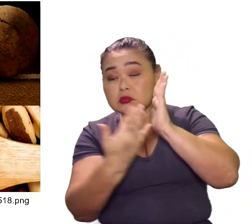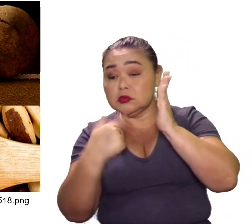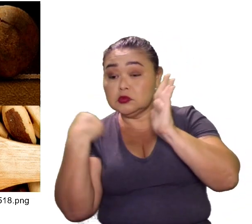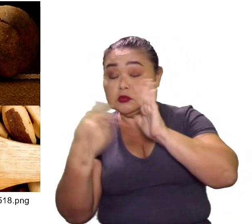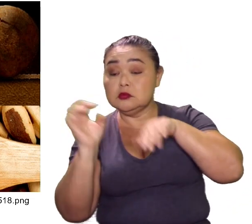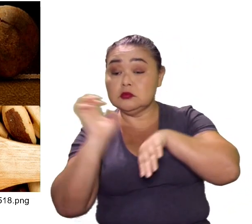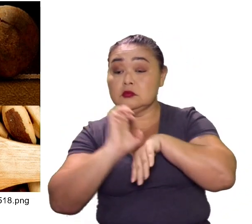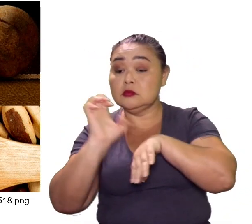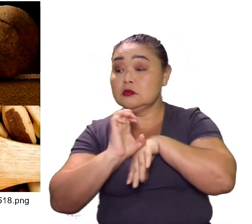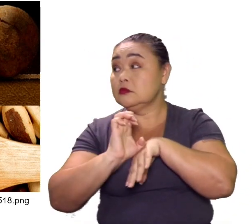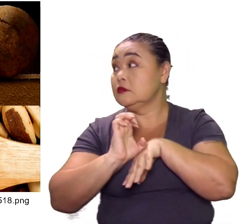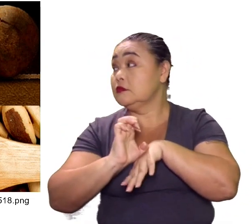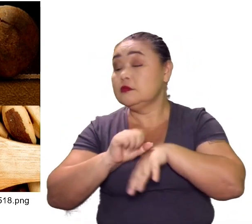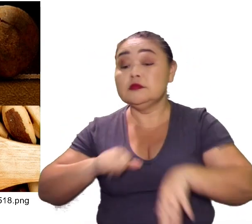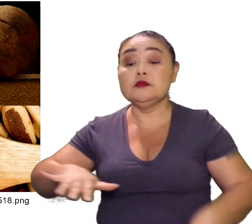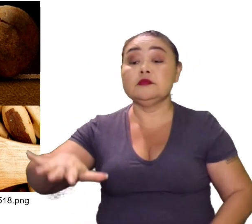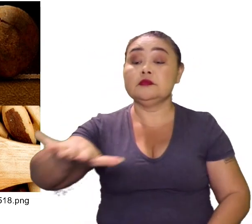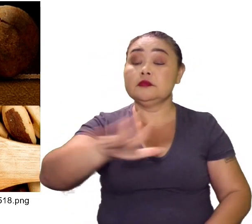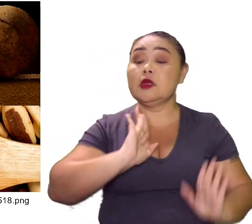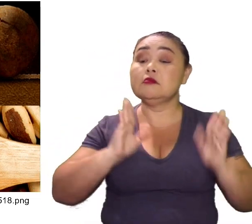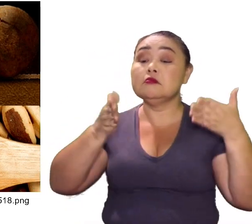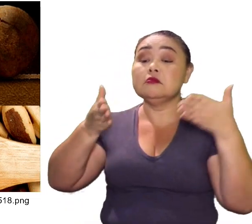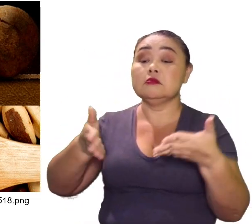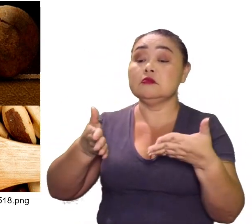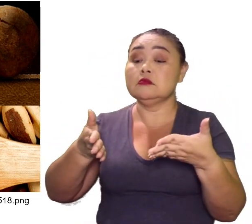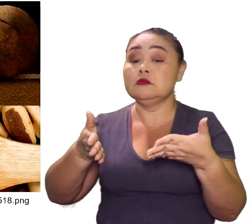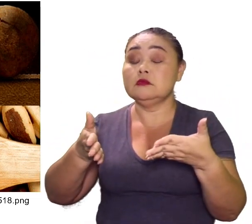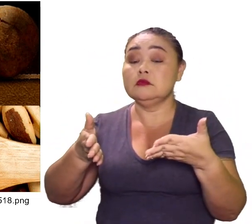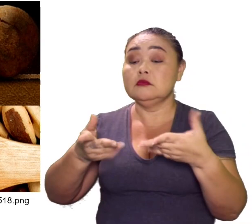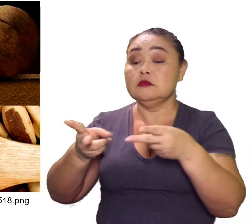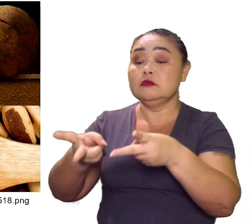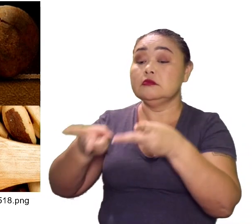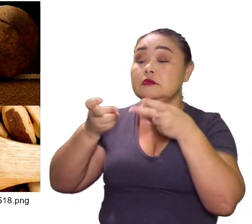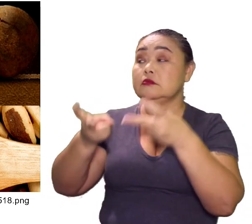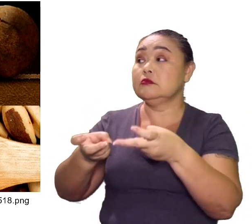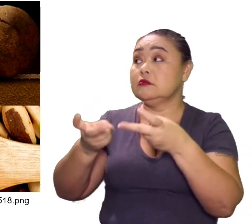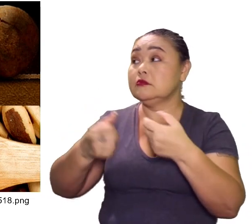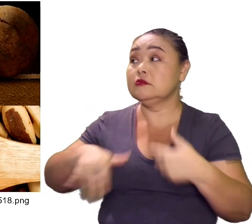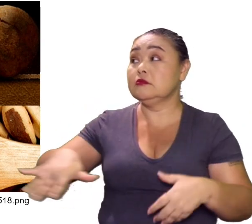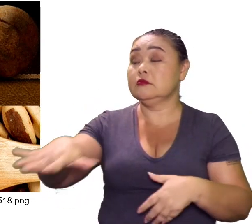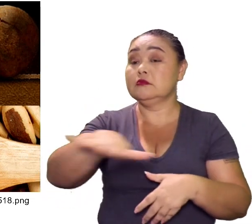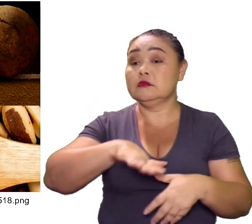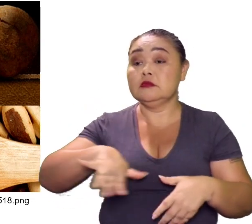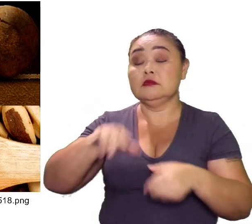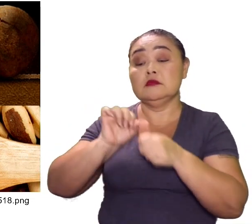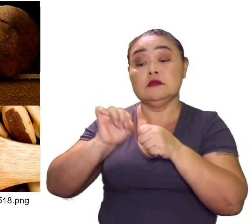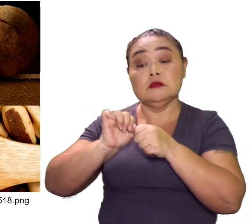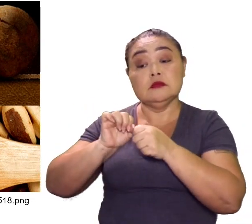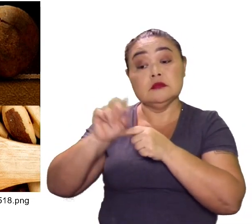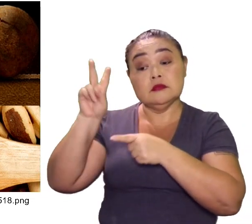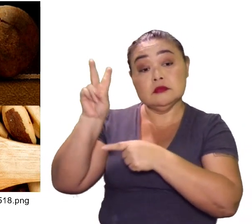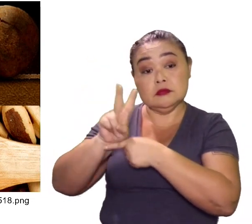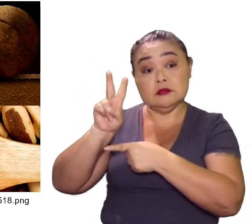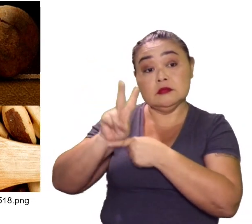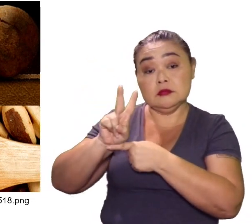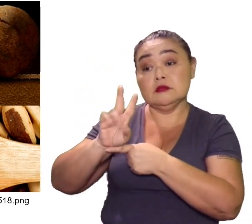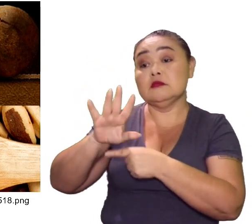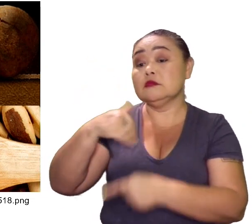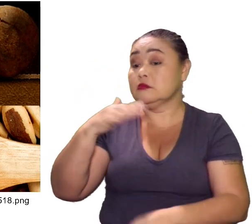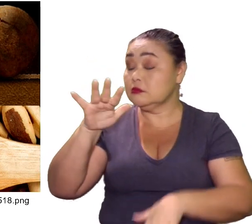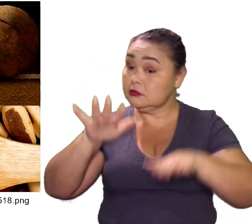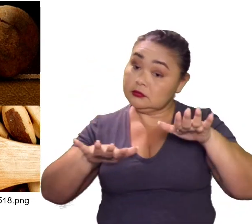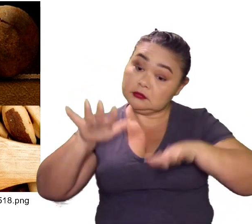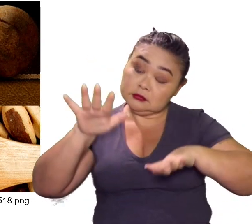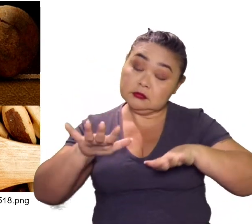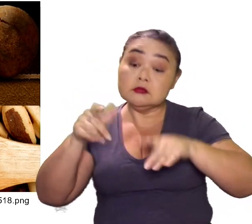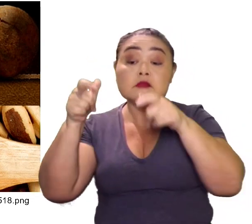né, nós temos as áreas designadas para a exploração e áreas designadas para conservação. Então,